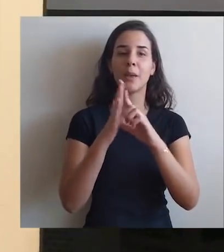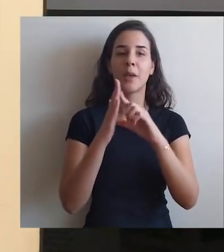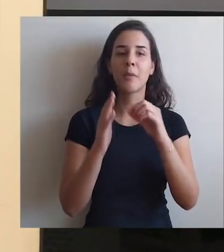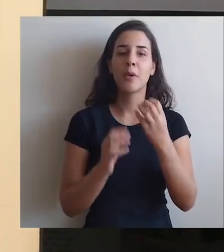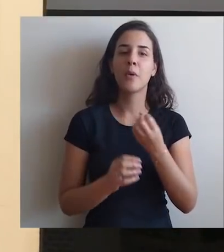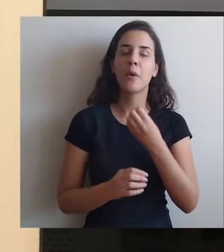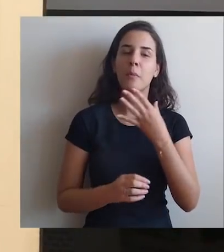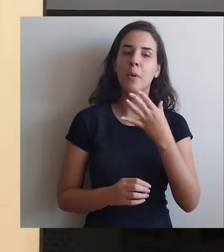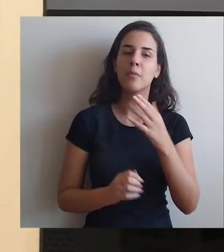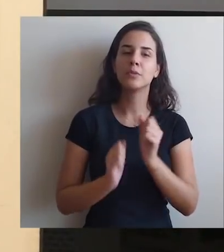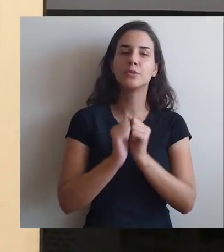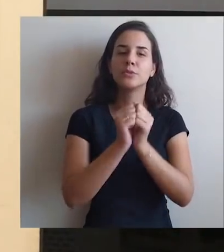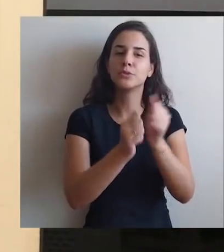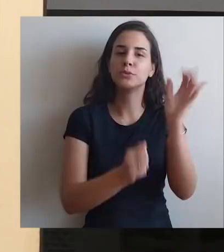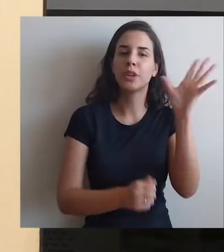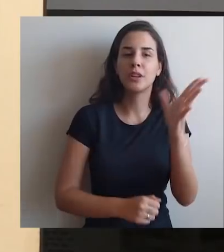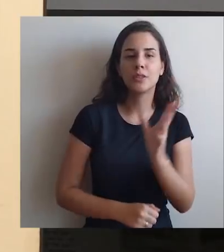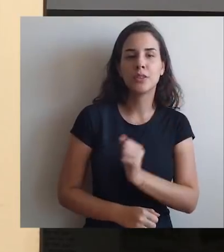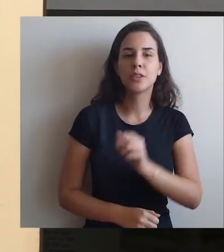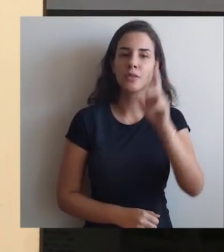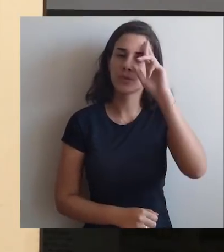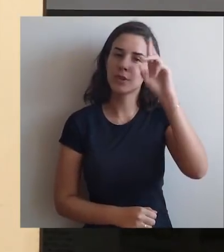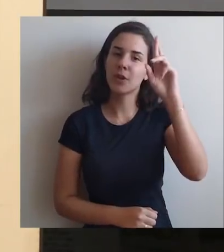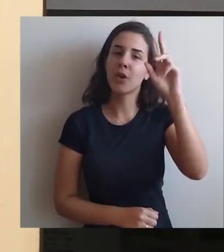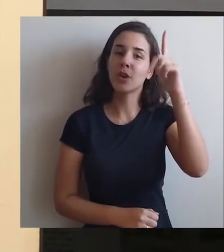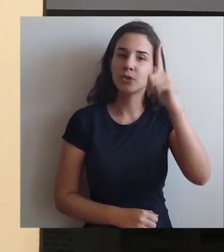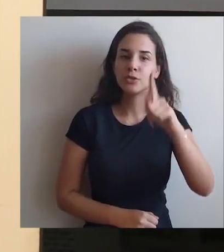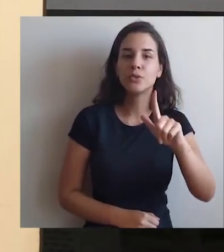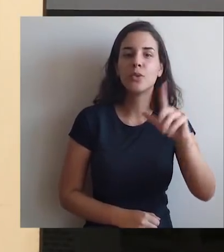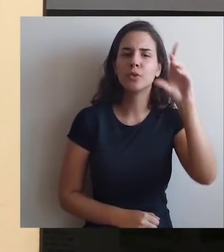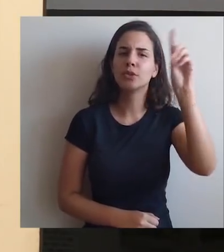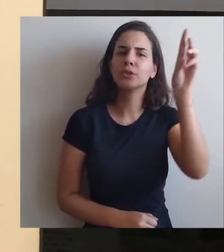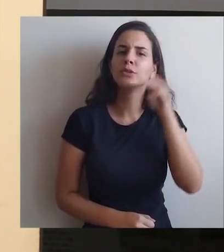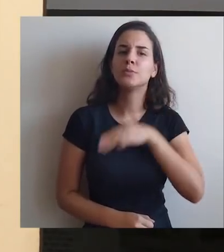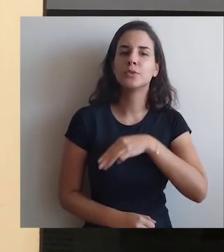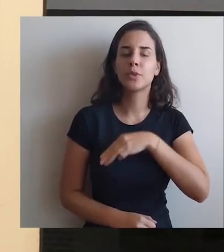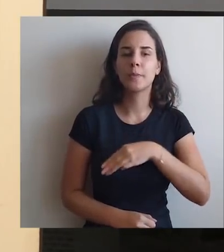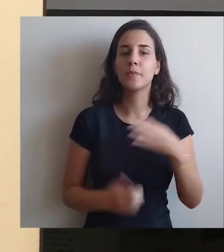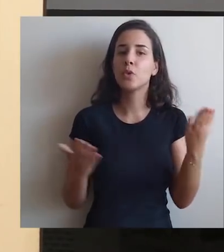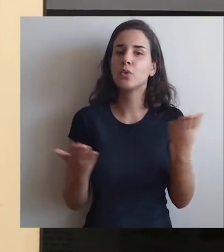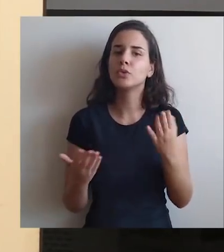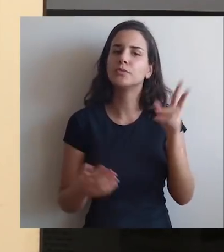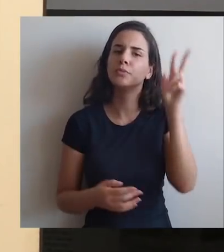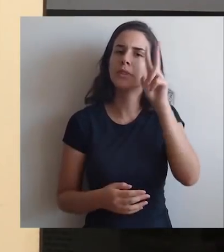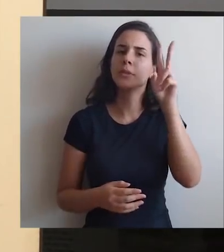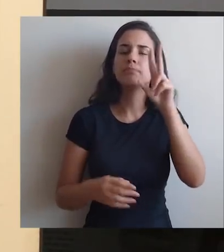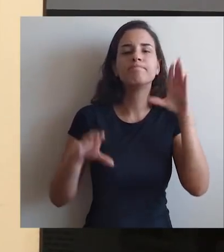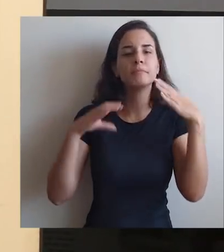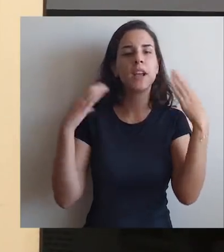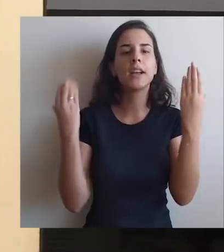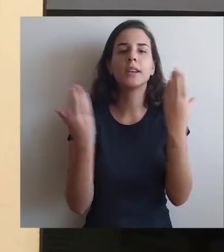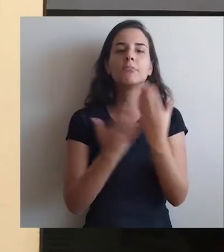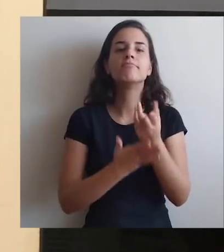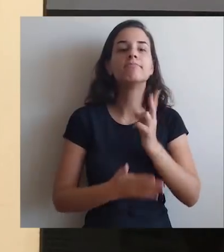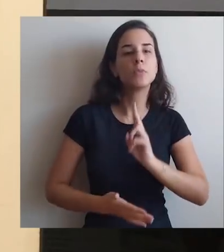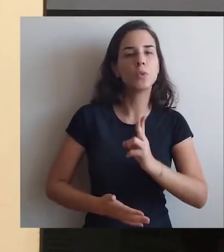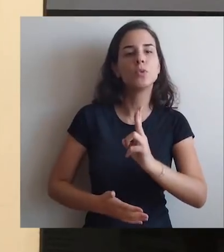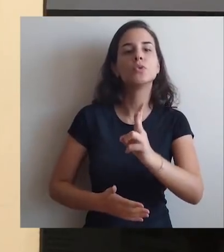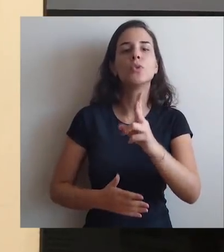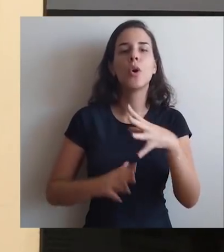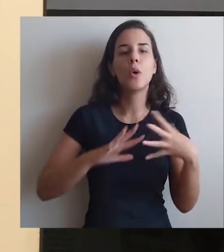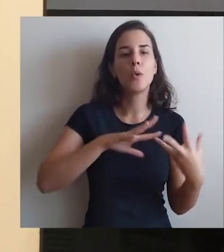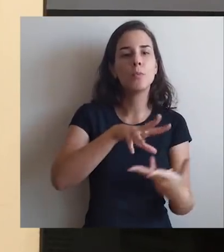Olá, igreja. Como é bom estarmos mais uma vez adorando ao Senhor, o Deus de missões. E hoje, lembrar que nossa